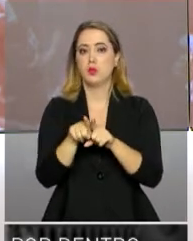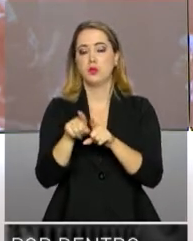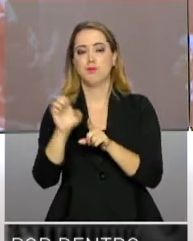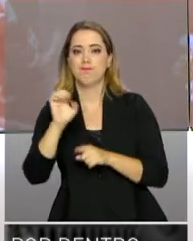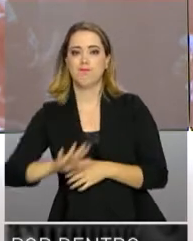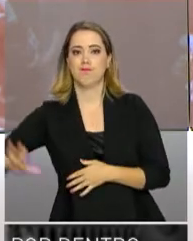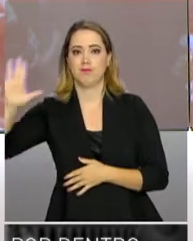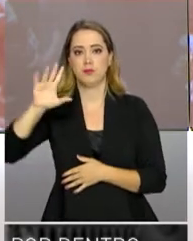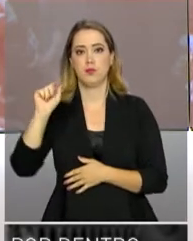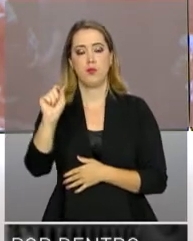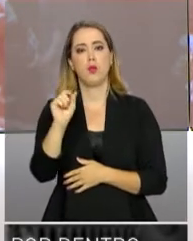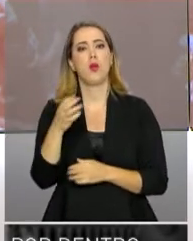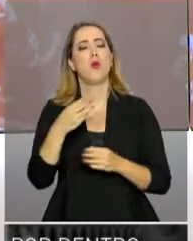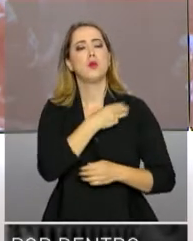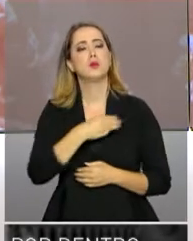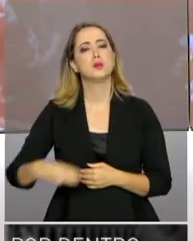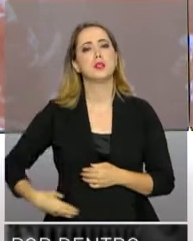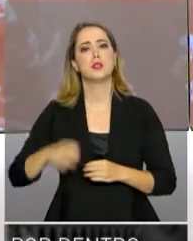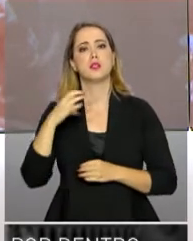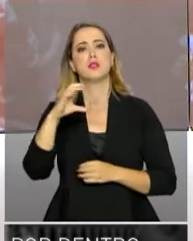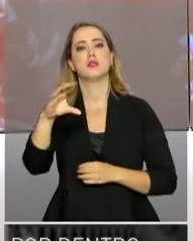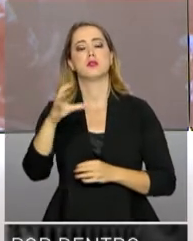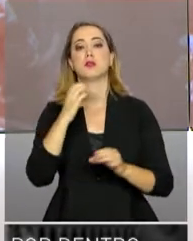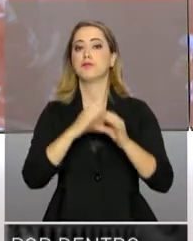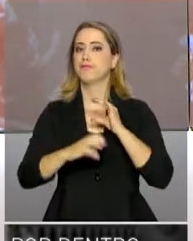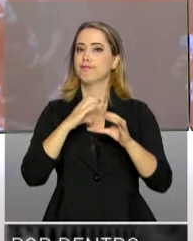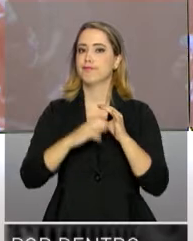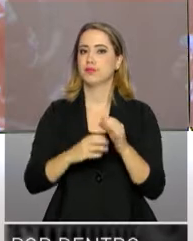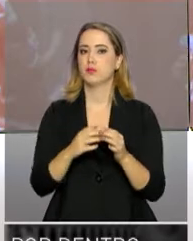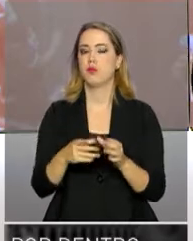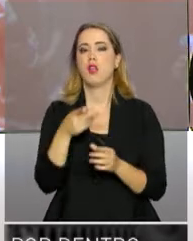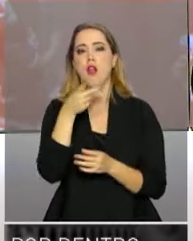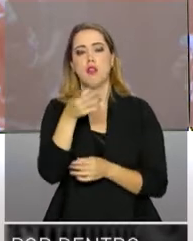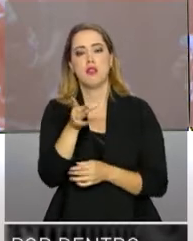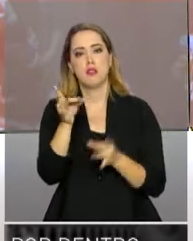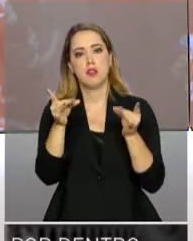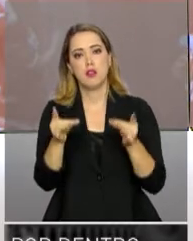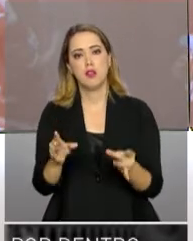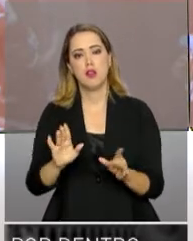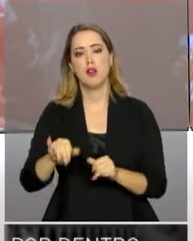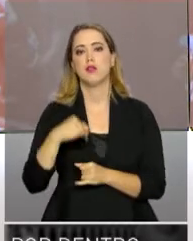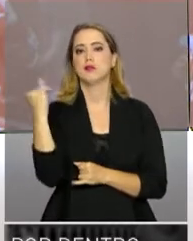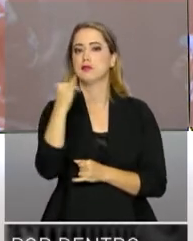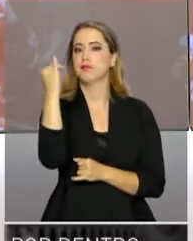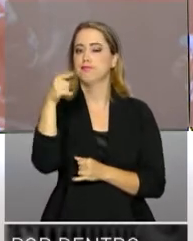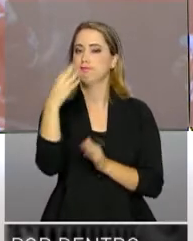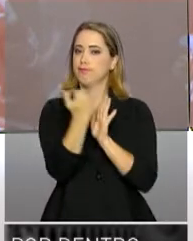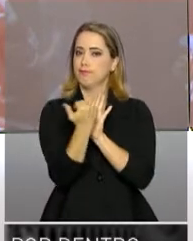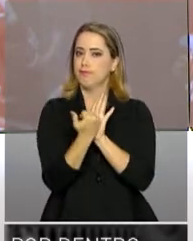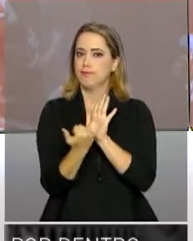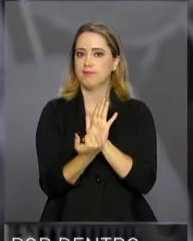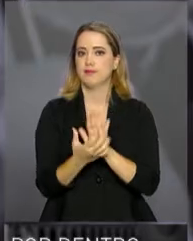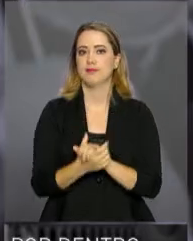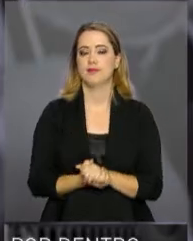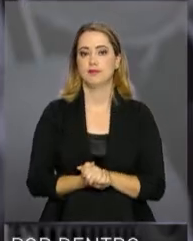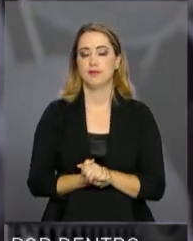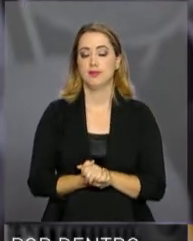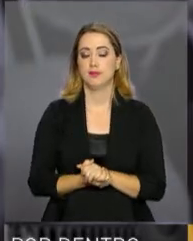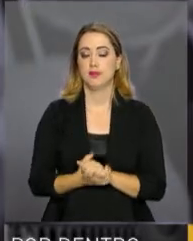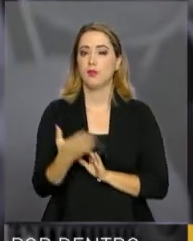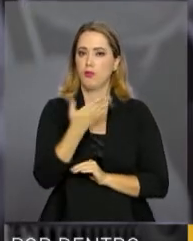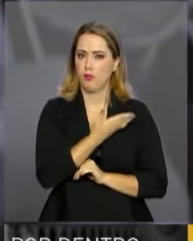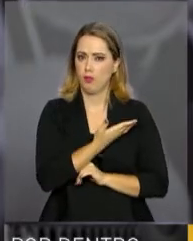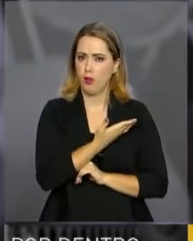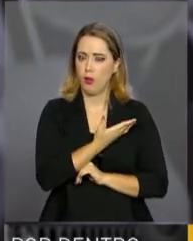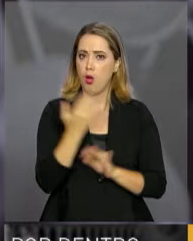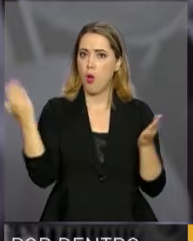Ciência, Tecnologia, Inovações e Comunicações, Gilberto Kassab, comenta sobre a importância desse projeto. Hoje,